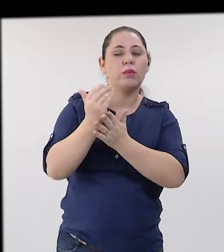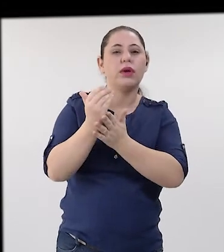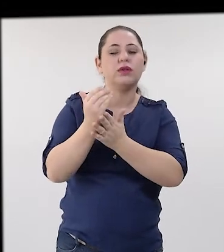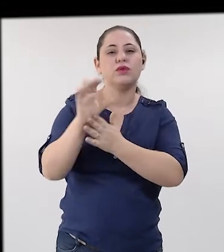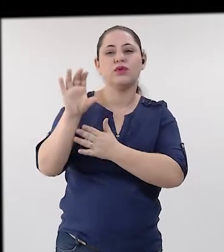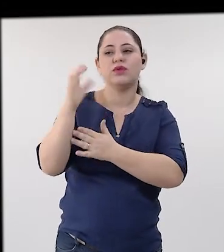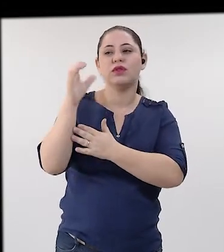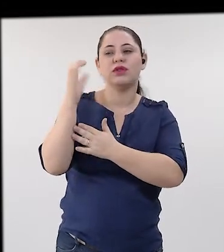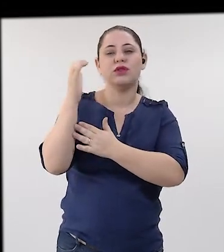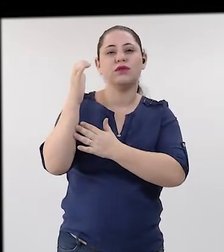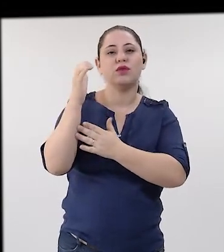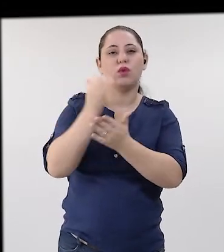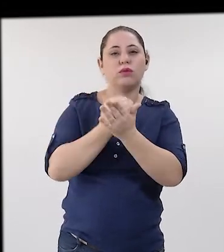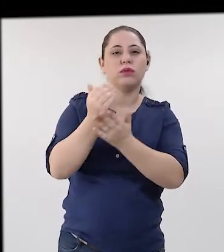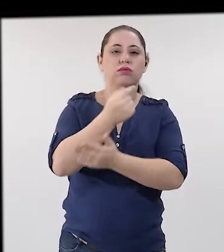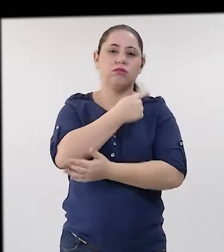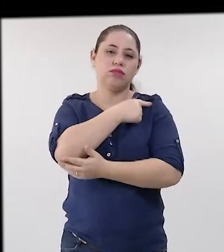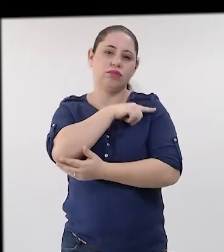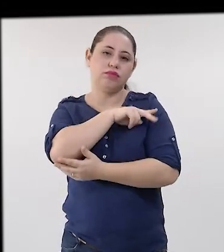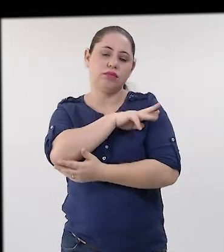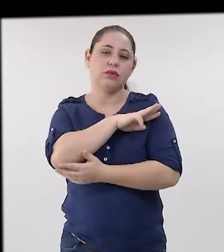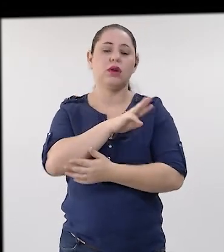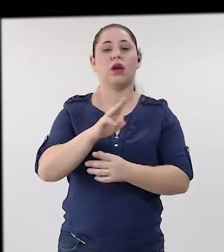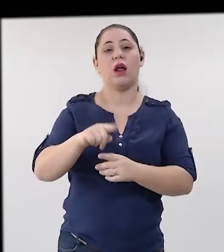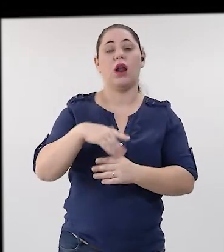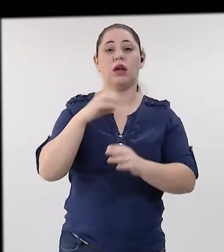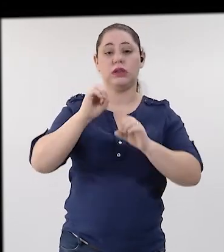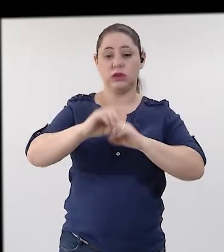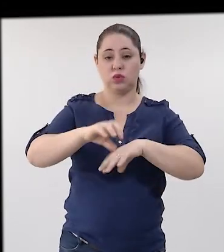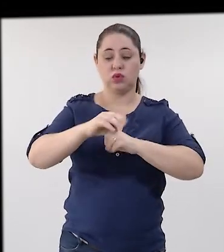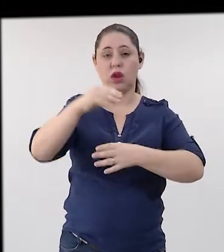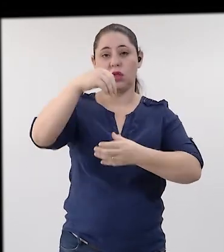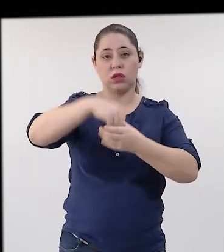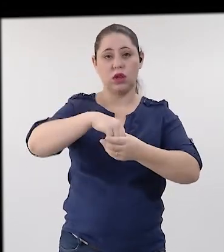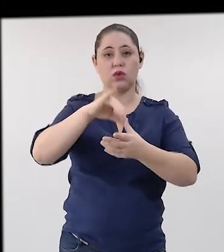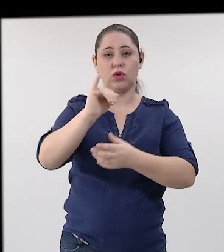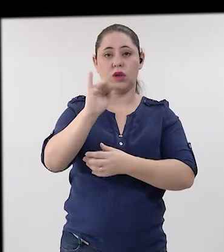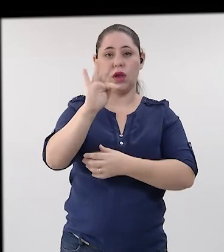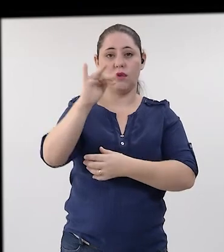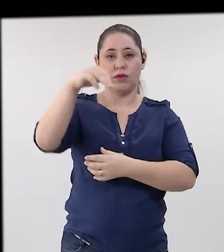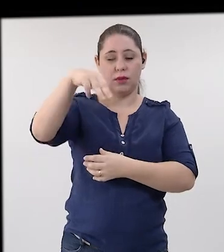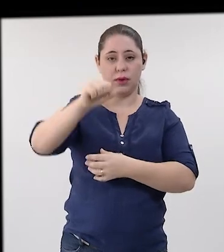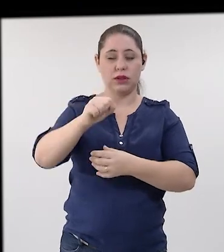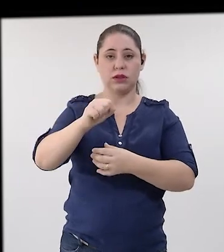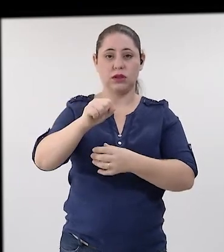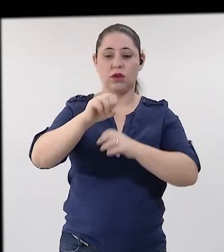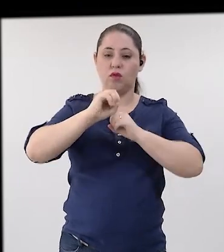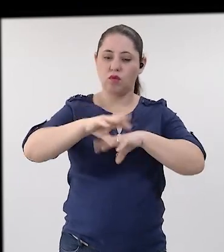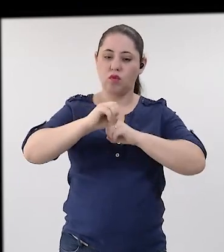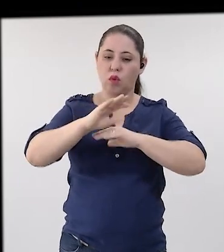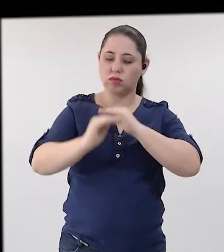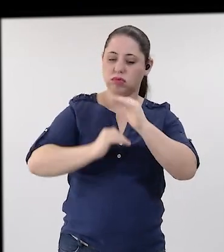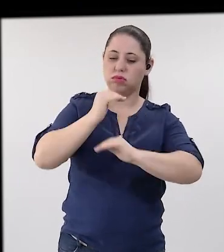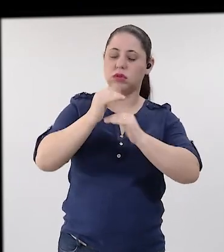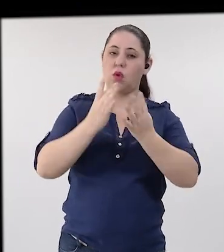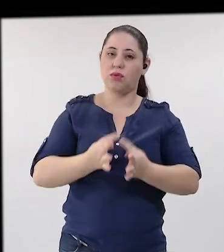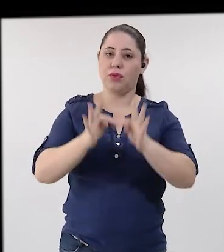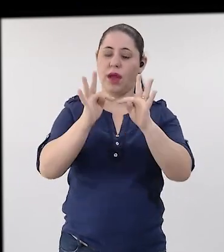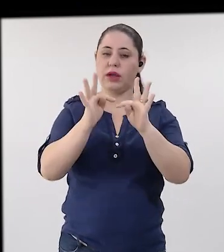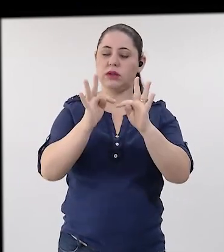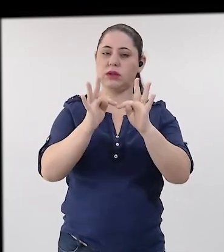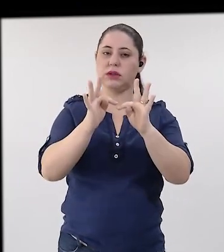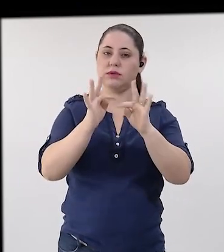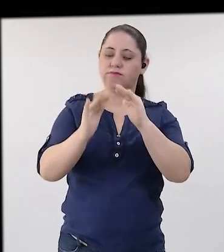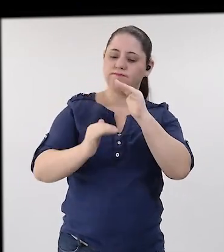que começou lá no ensino médio. Então foi graças à educação que eu tive dentro do Instituto Federal, uma formação técnica, e tudo aquilo